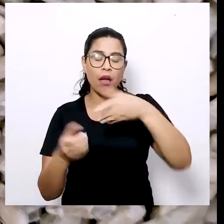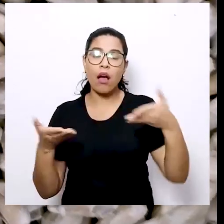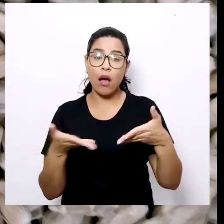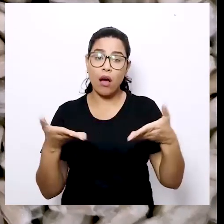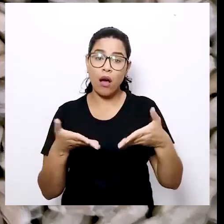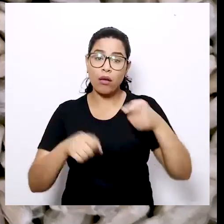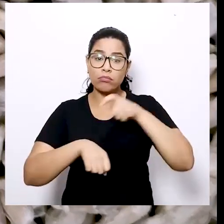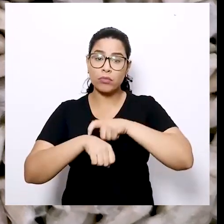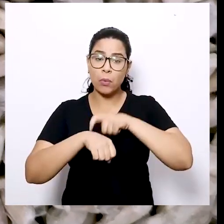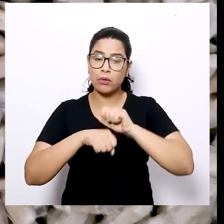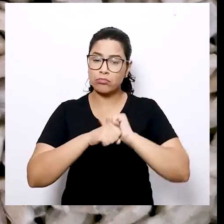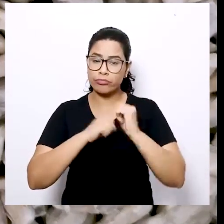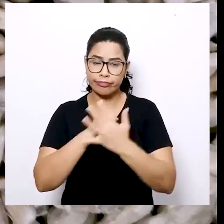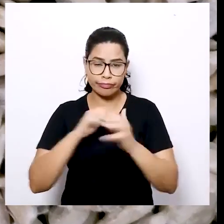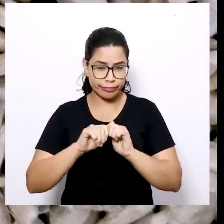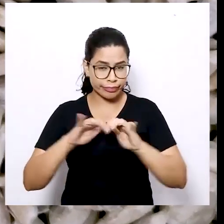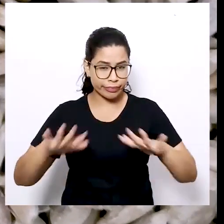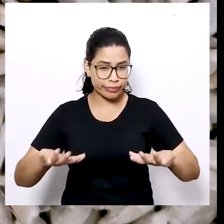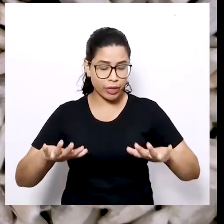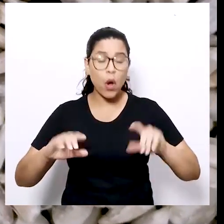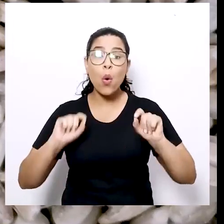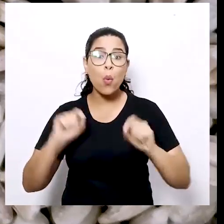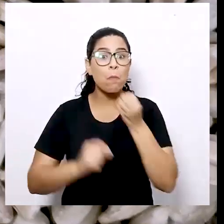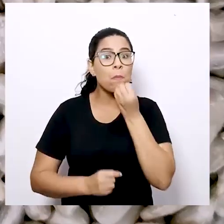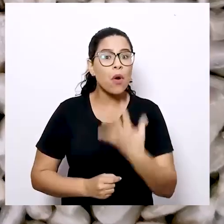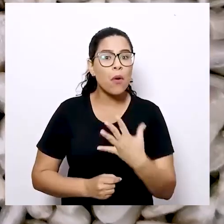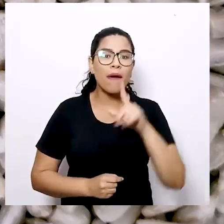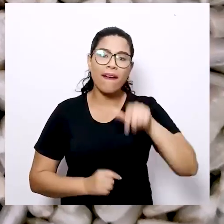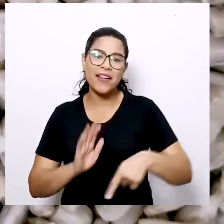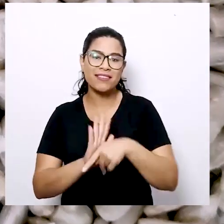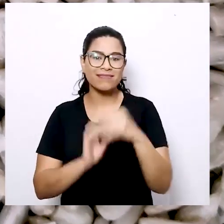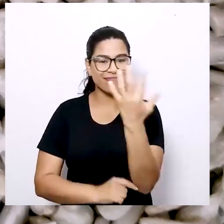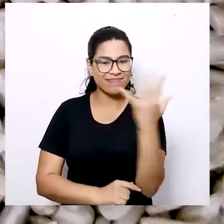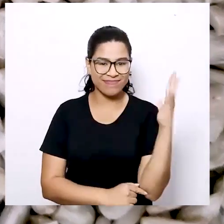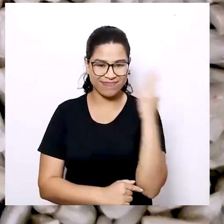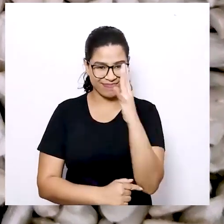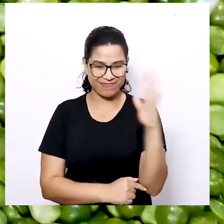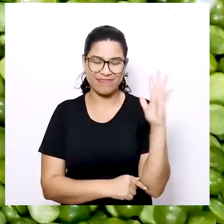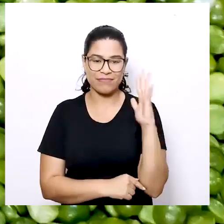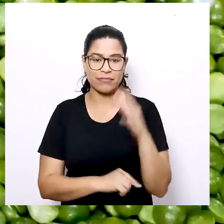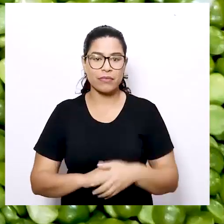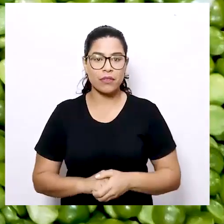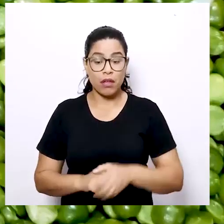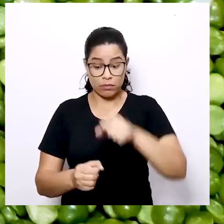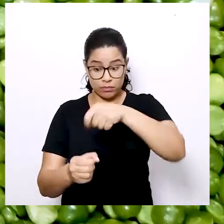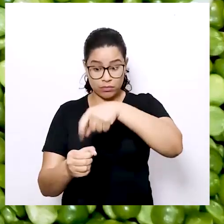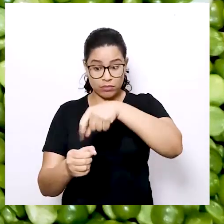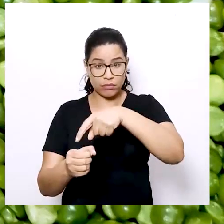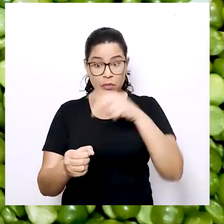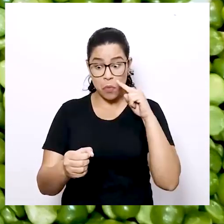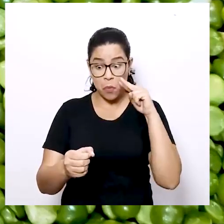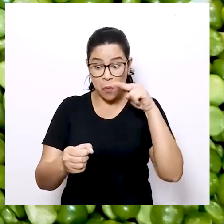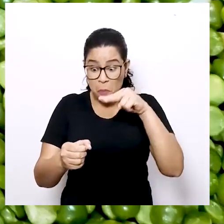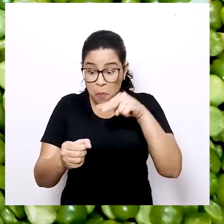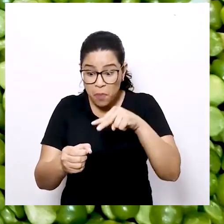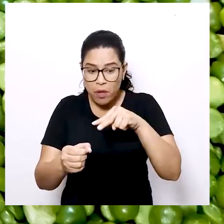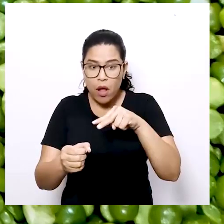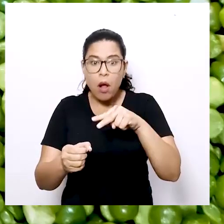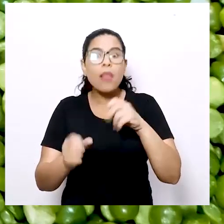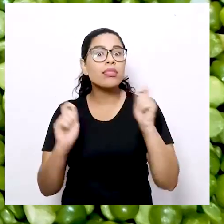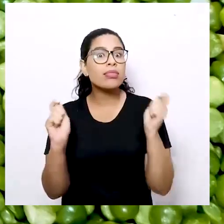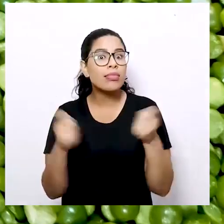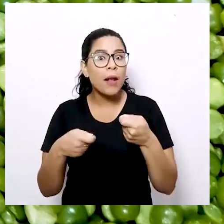nos alegra e nos faz bem com certeza é a natureza. Ai, mas as sementes, com um olhar atento, nós podemos